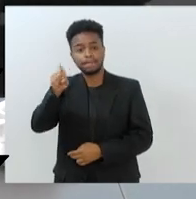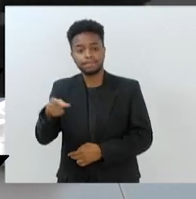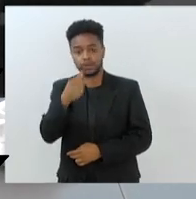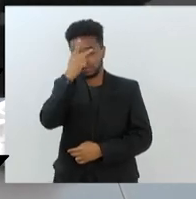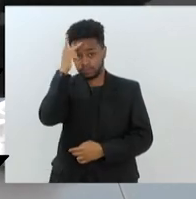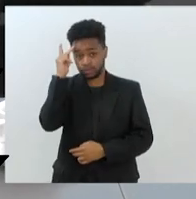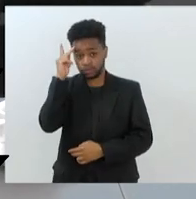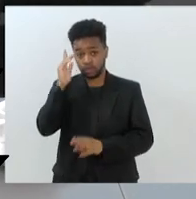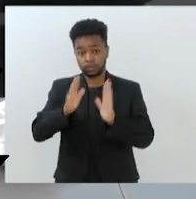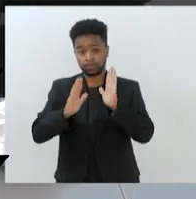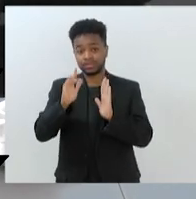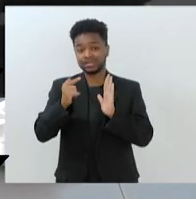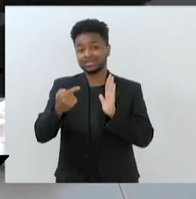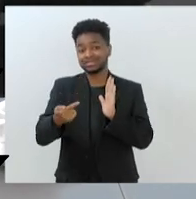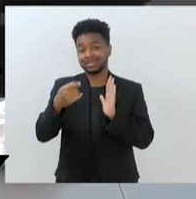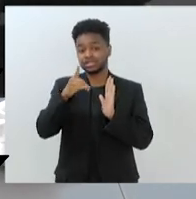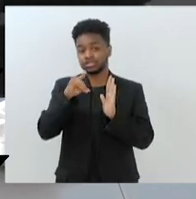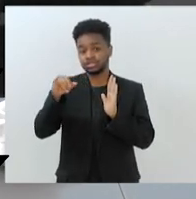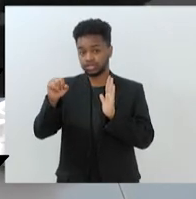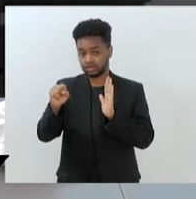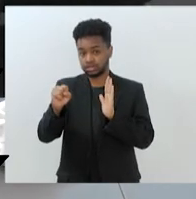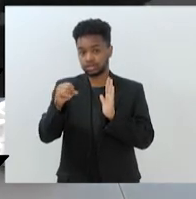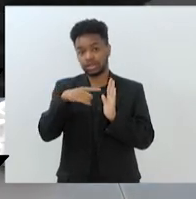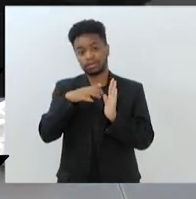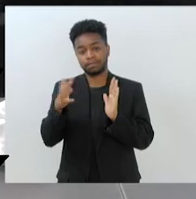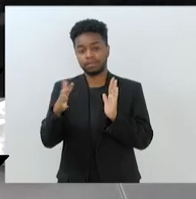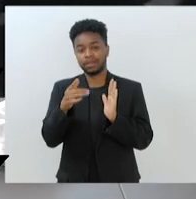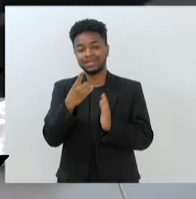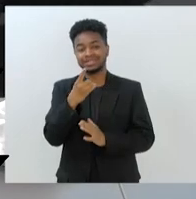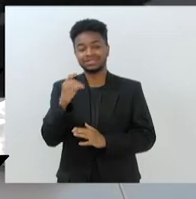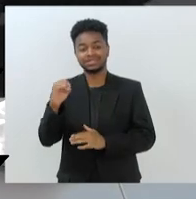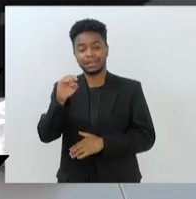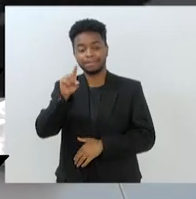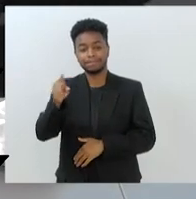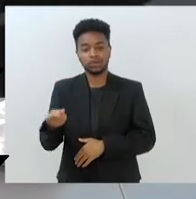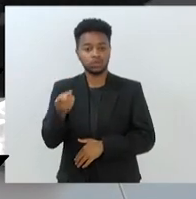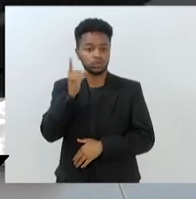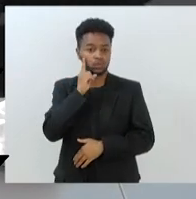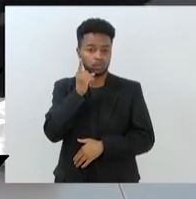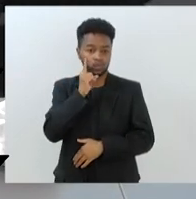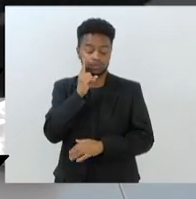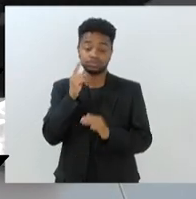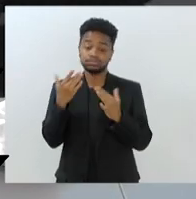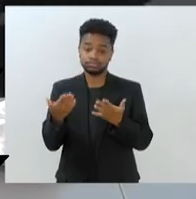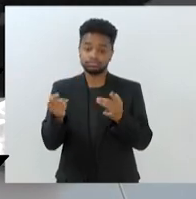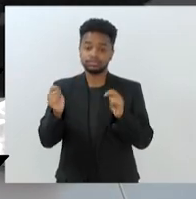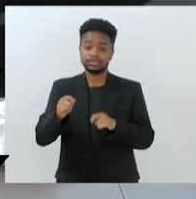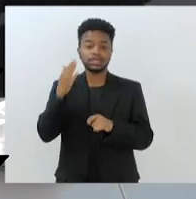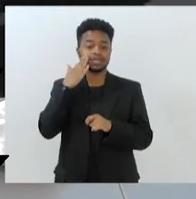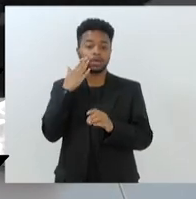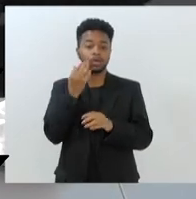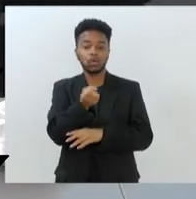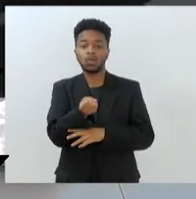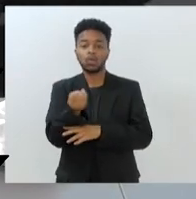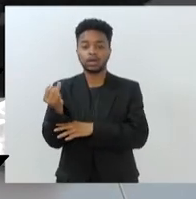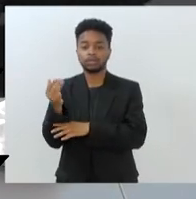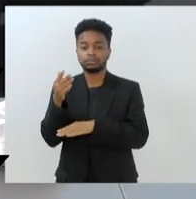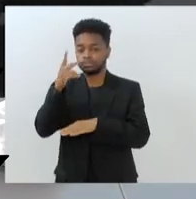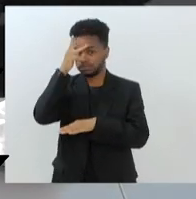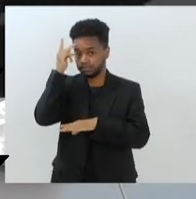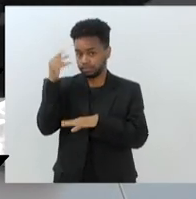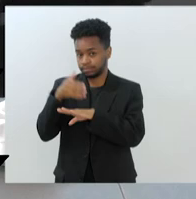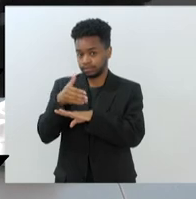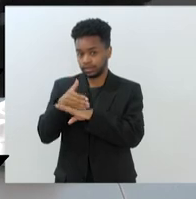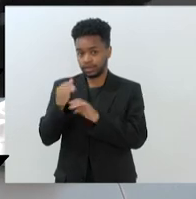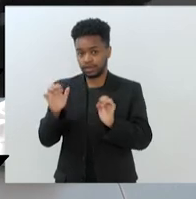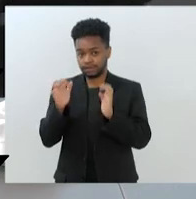em 7 dias. A média foi 100 mil por dia, para você dimensionar o tamanho do evento. E o terceiro,